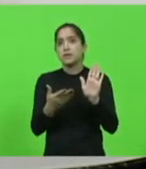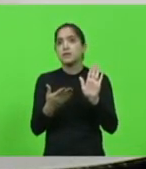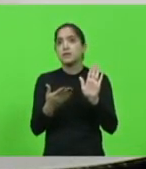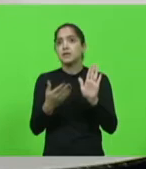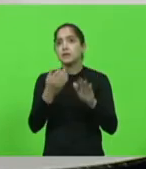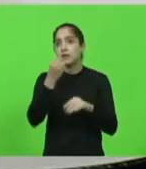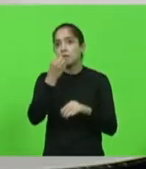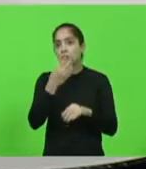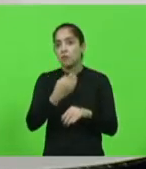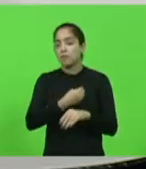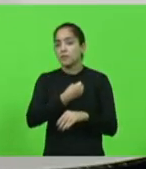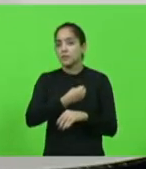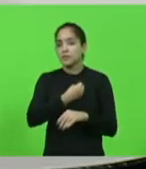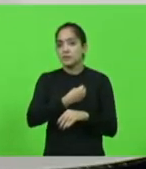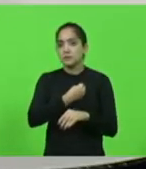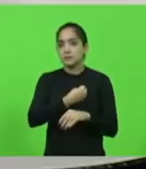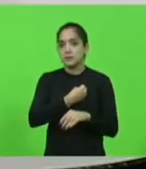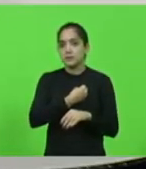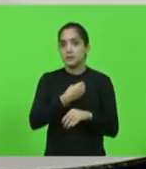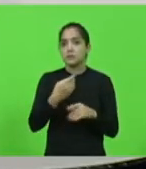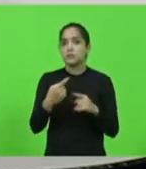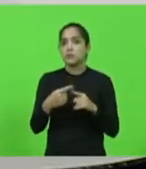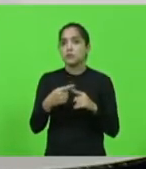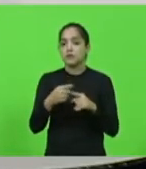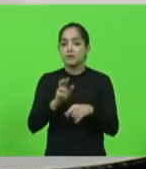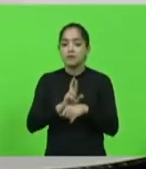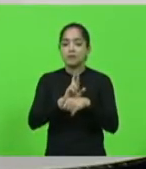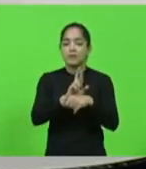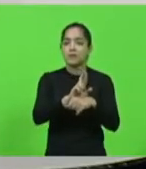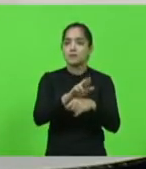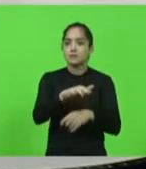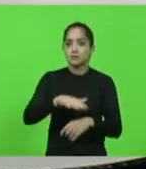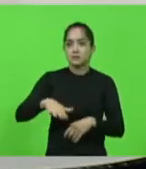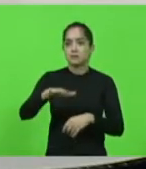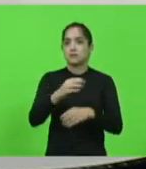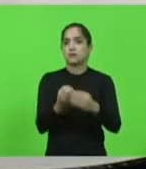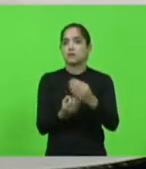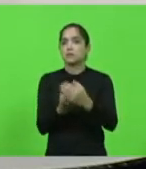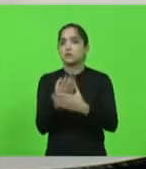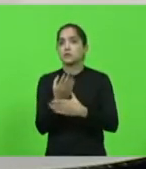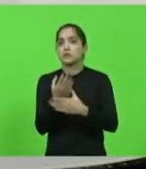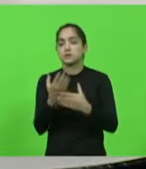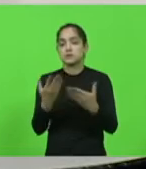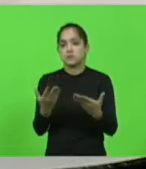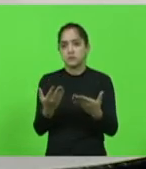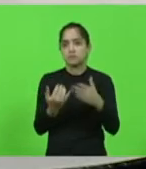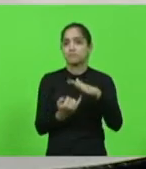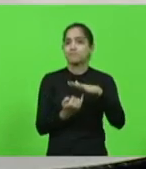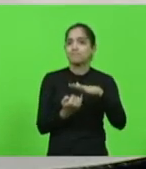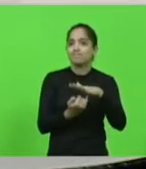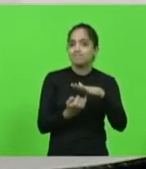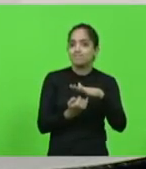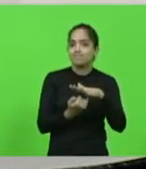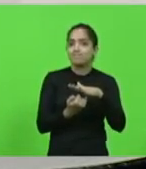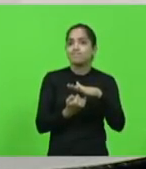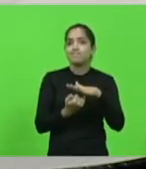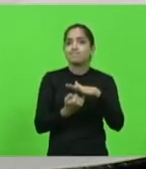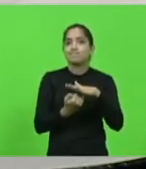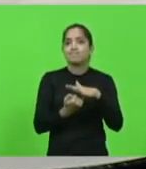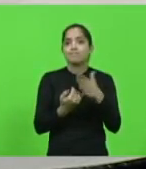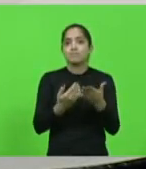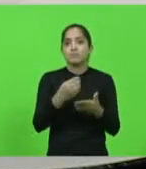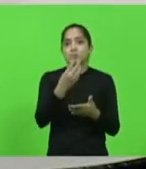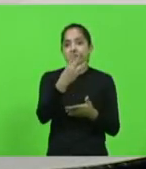presença aqui, porque Vossa Excelência representa o setor produtivo. Este que, na indústria, deixou de aplicar quase 300 milhões no